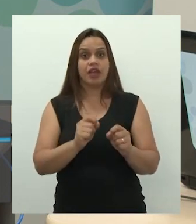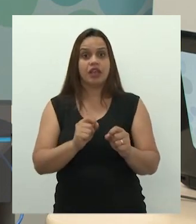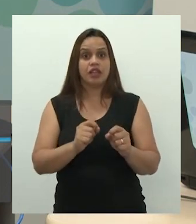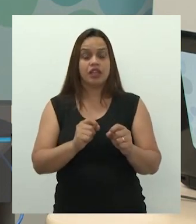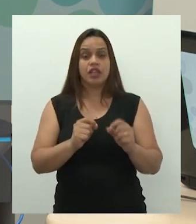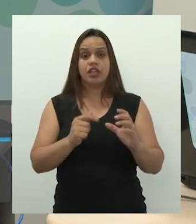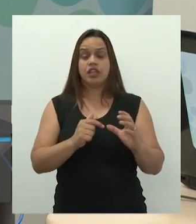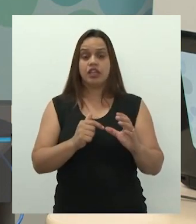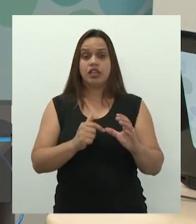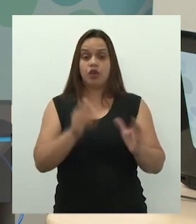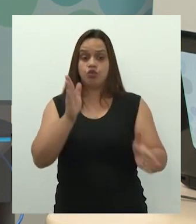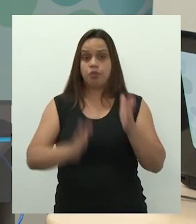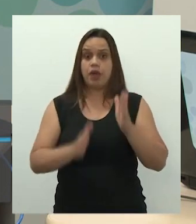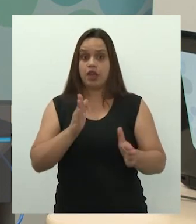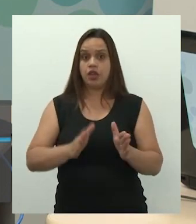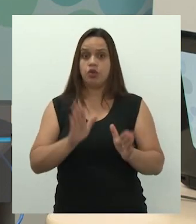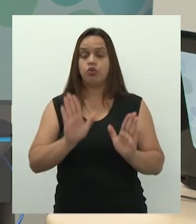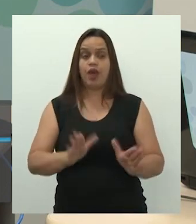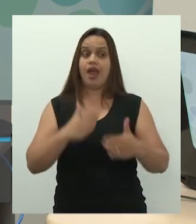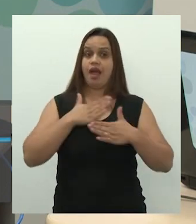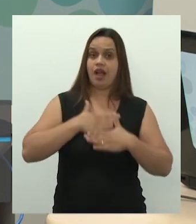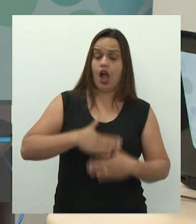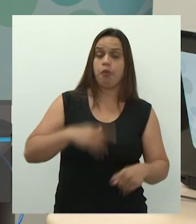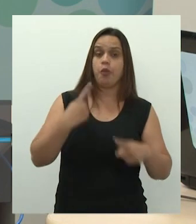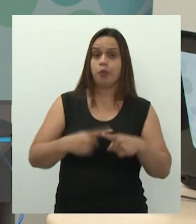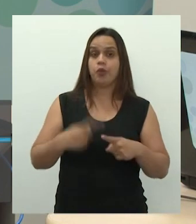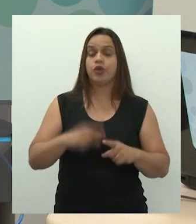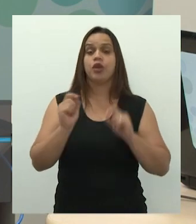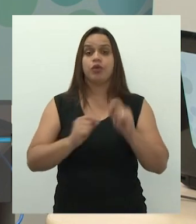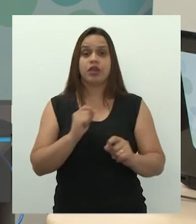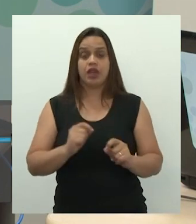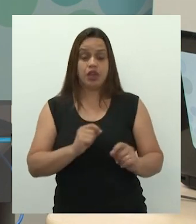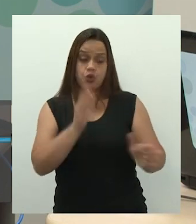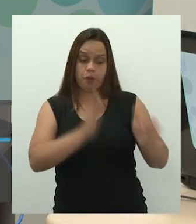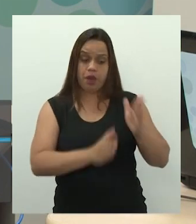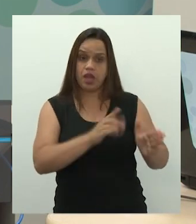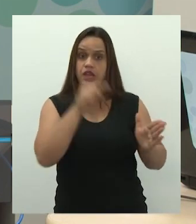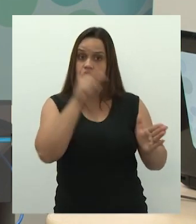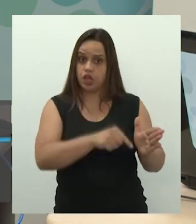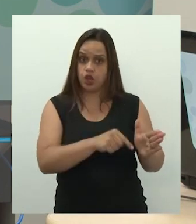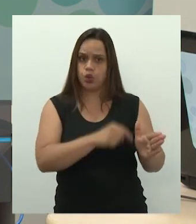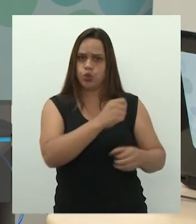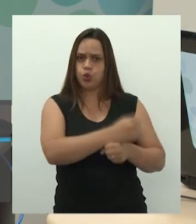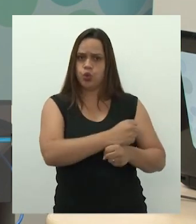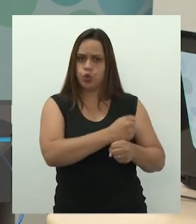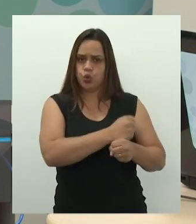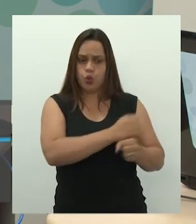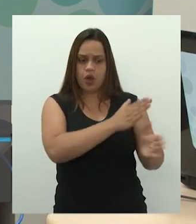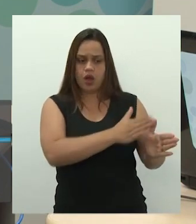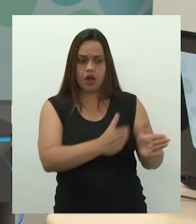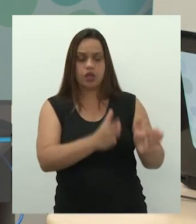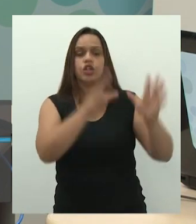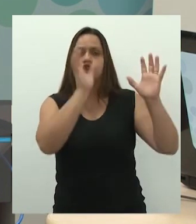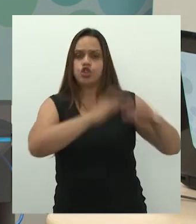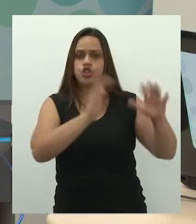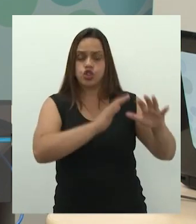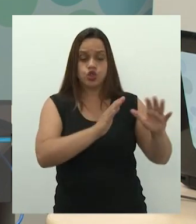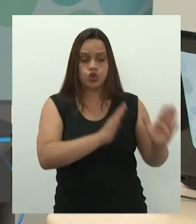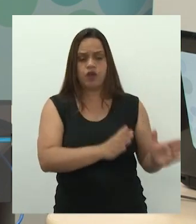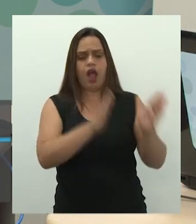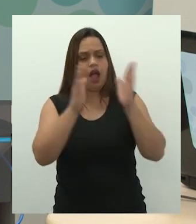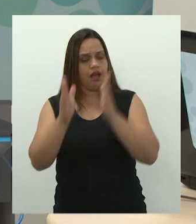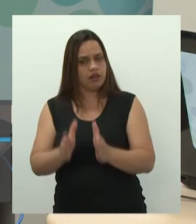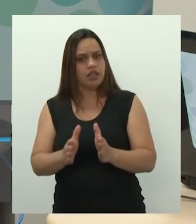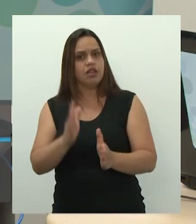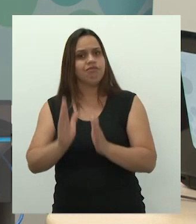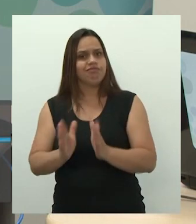ou seja, era garantido que num período X do ano ia ter chuvas, no período X do ano ia ter seca. Então eles começaram